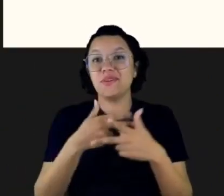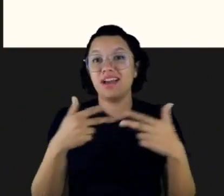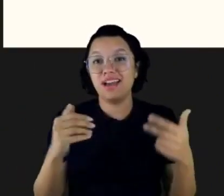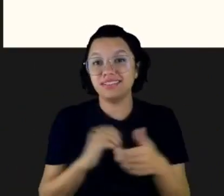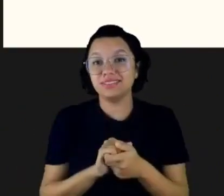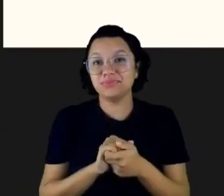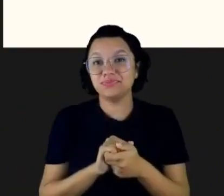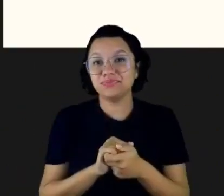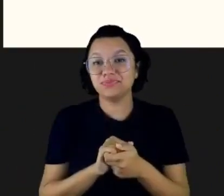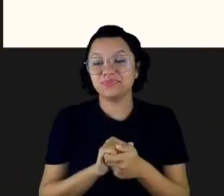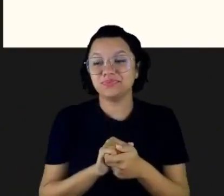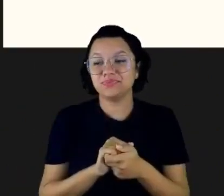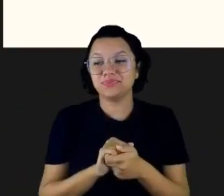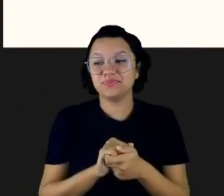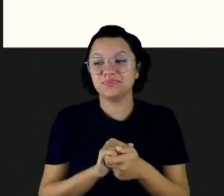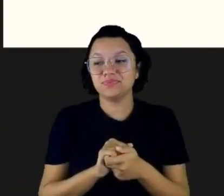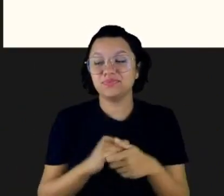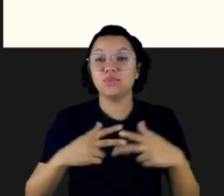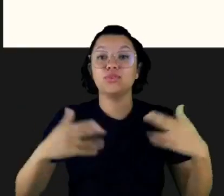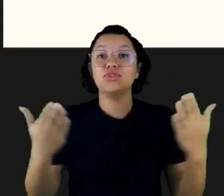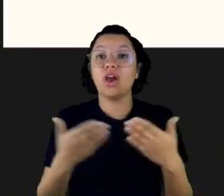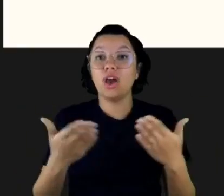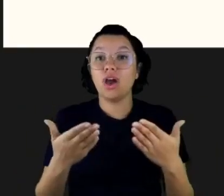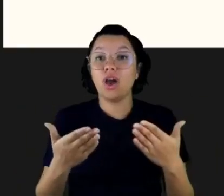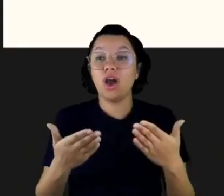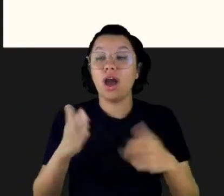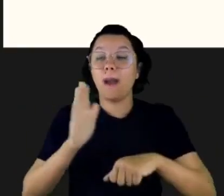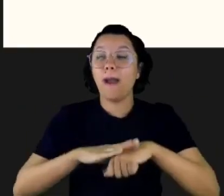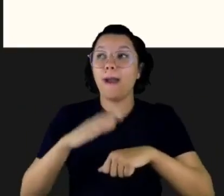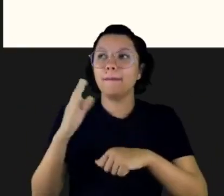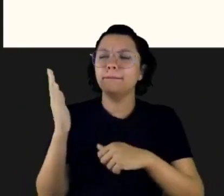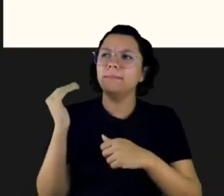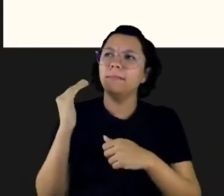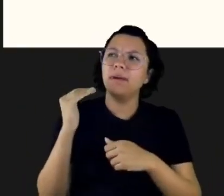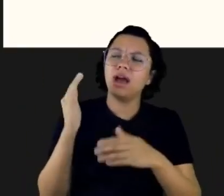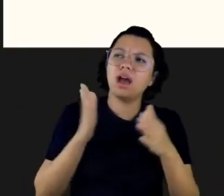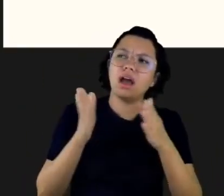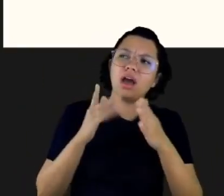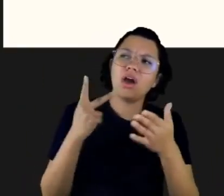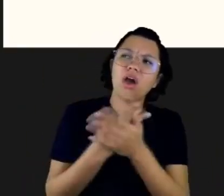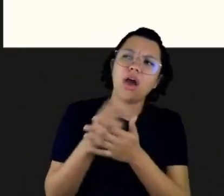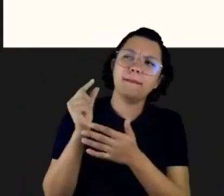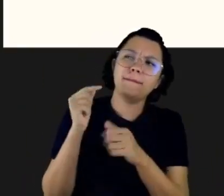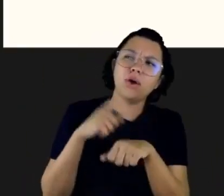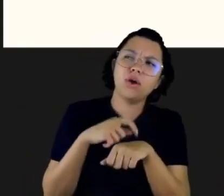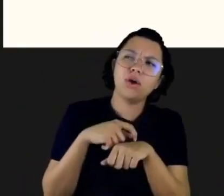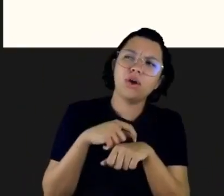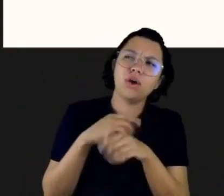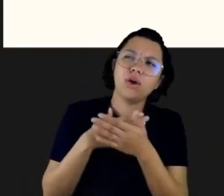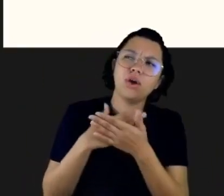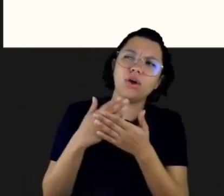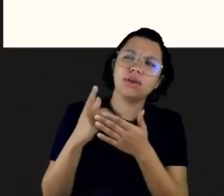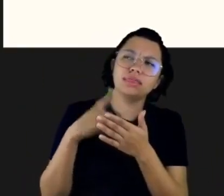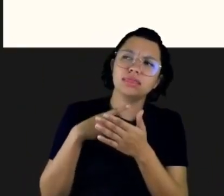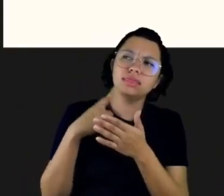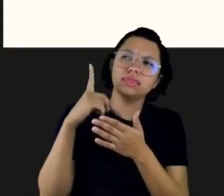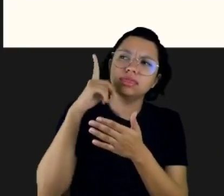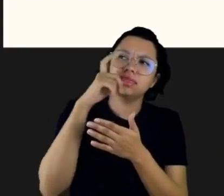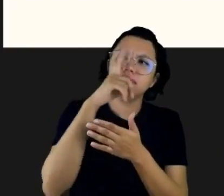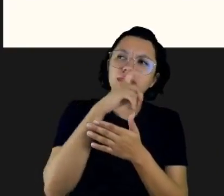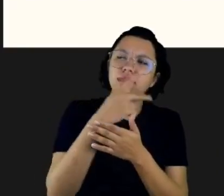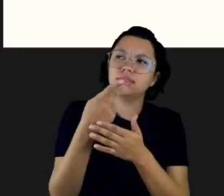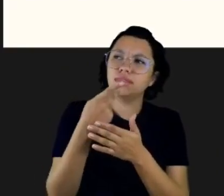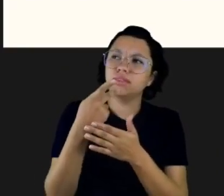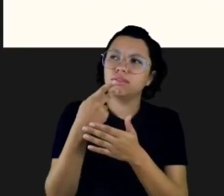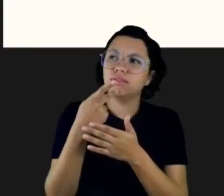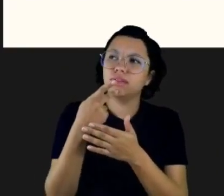de agora, as coisas mais recentes, ela começa a ter dificuldade na fala, ela não começa,